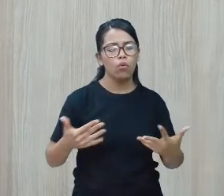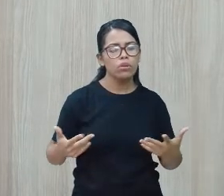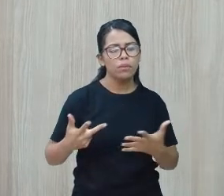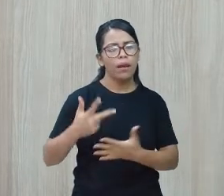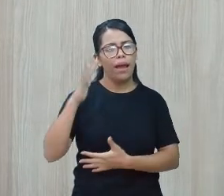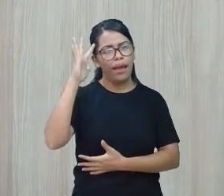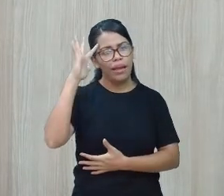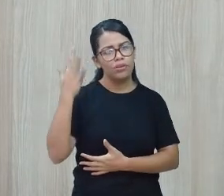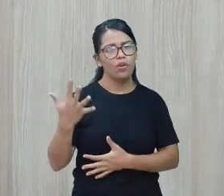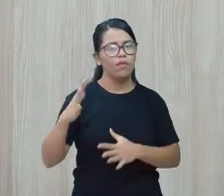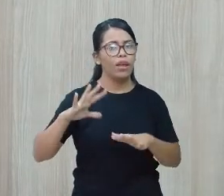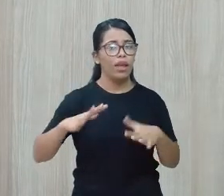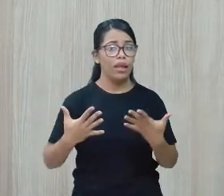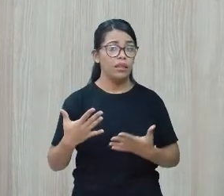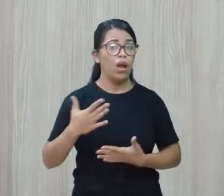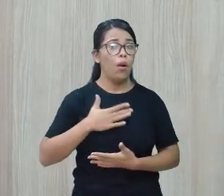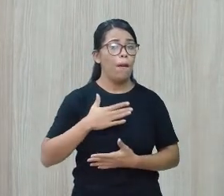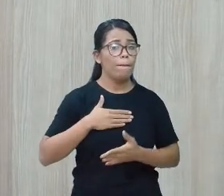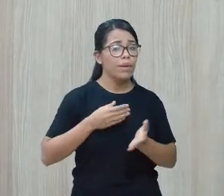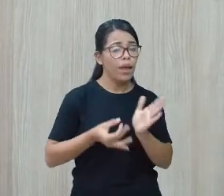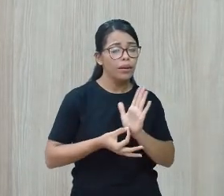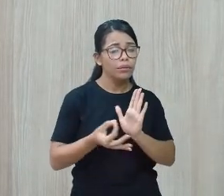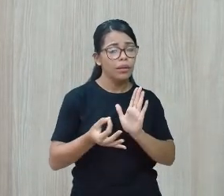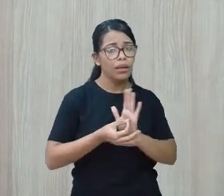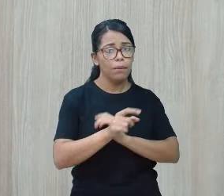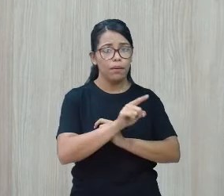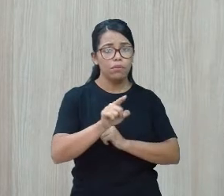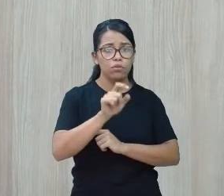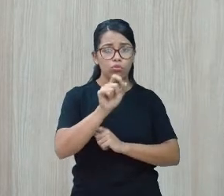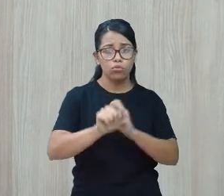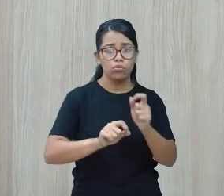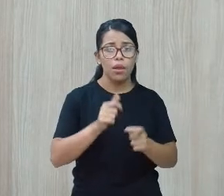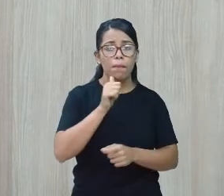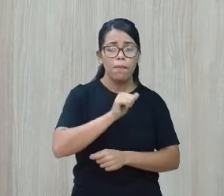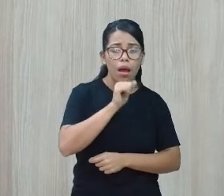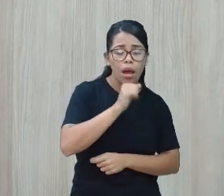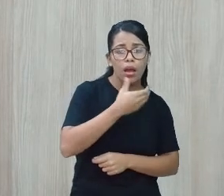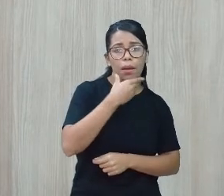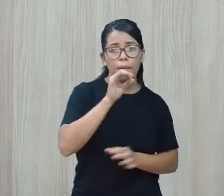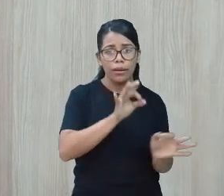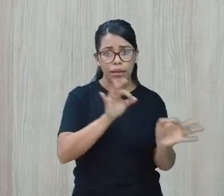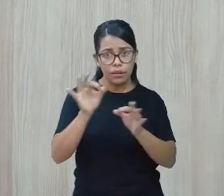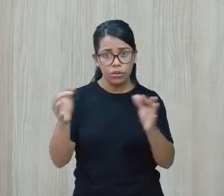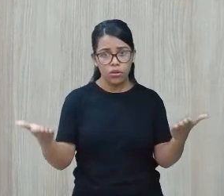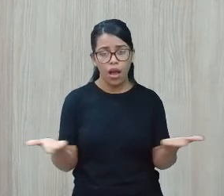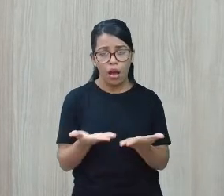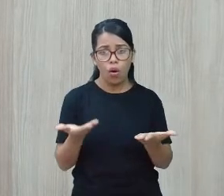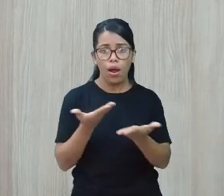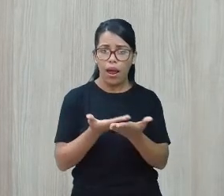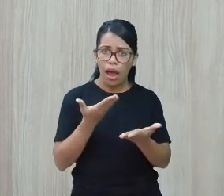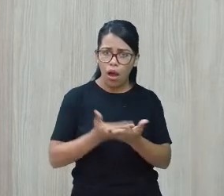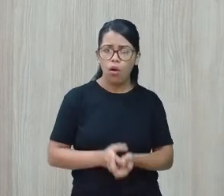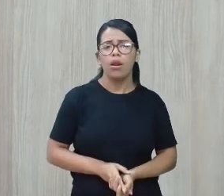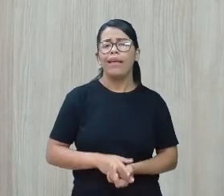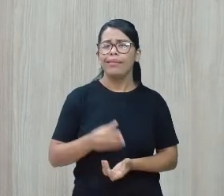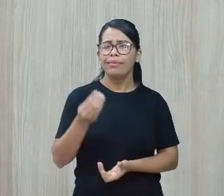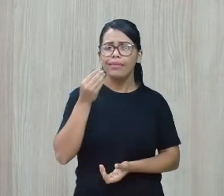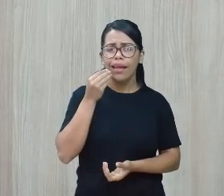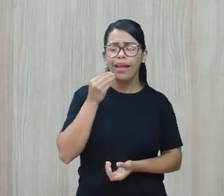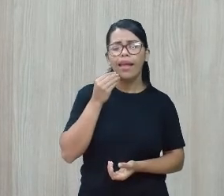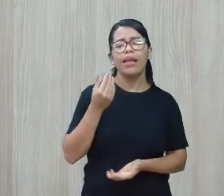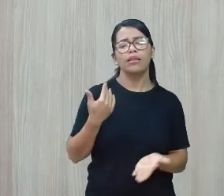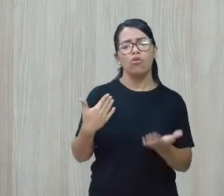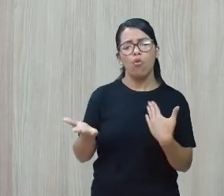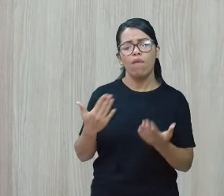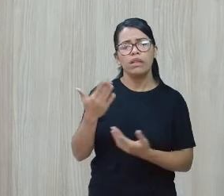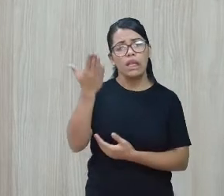meu alerta e a minha dica é que pais que estejam assistindo a nossa aula, que puxem essa conversa. Eu sei que é difícil,